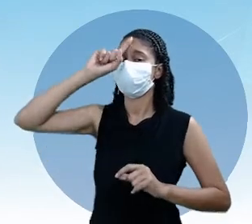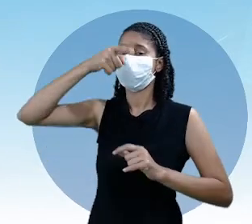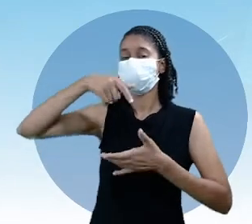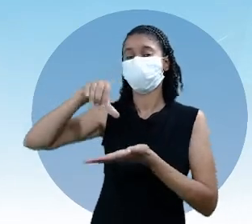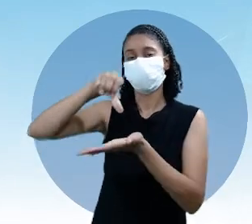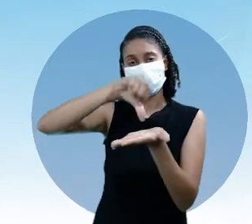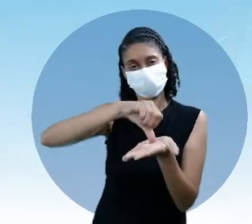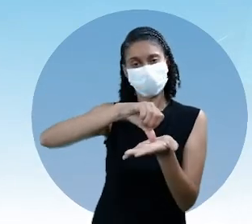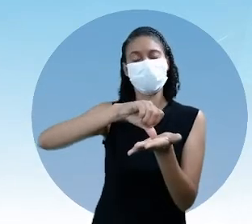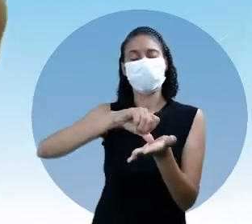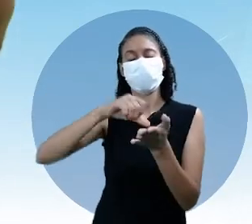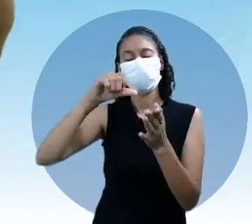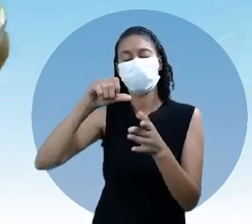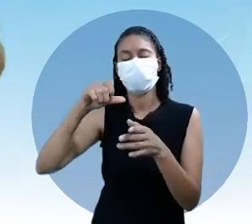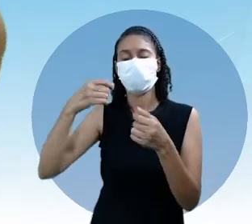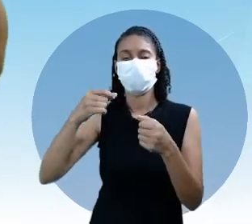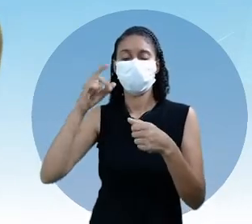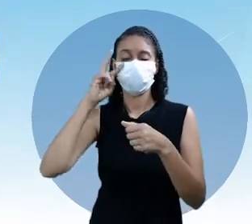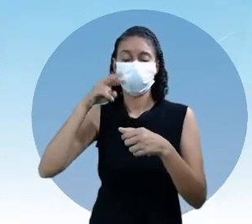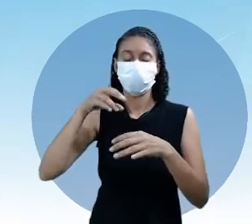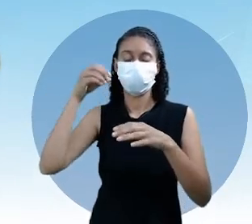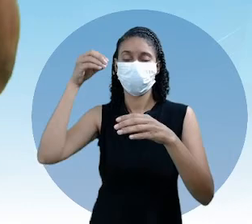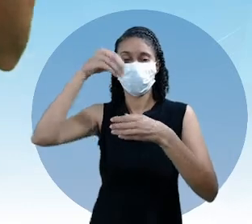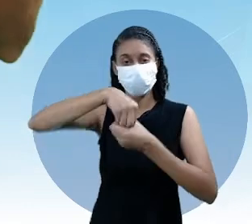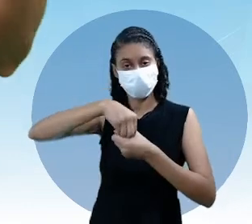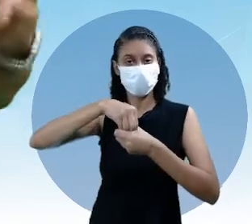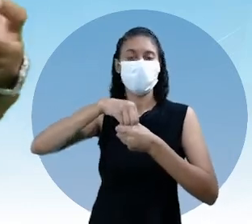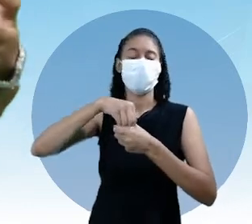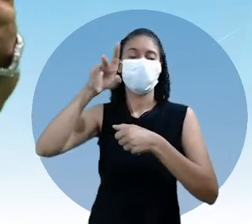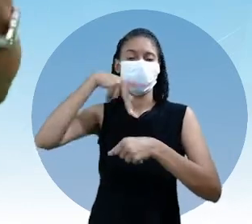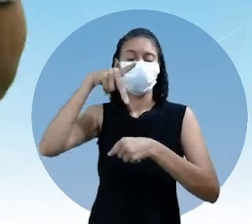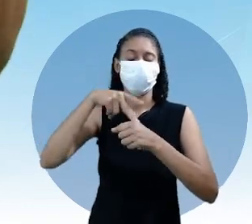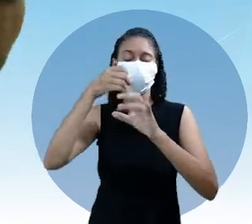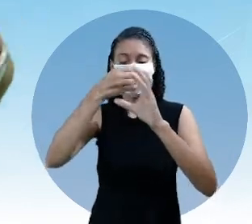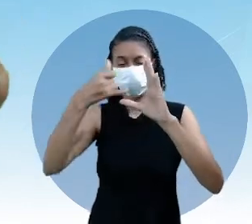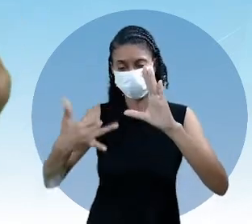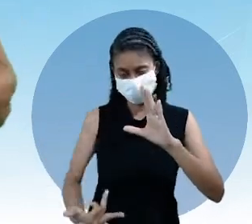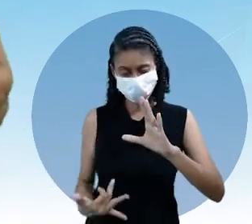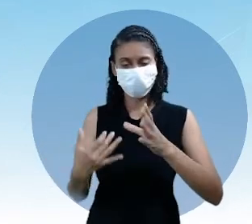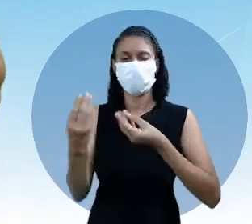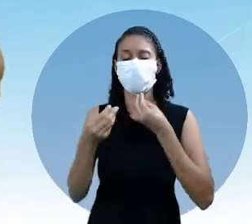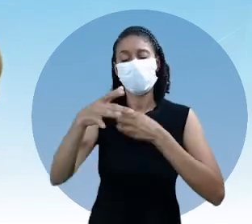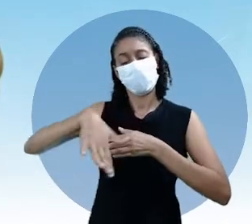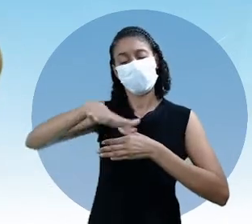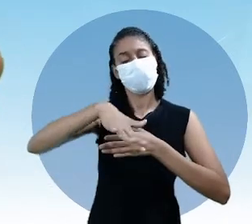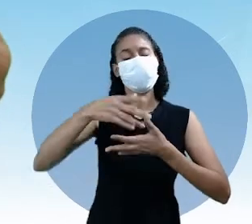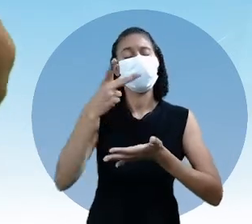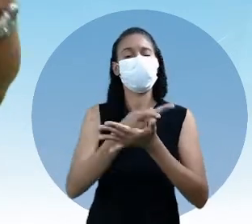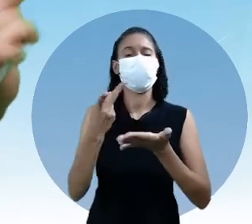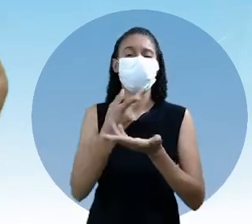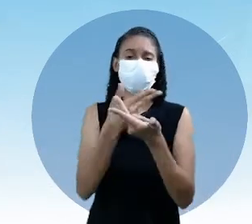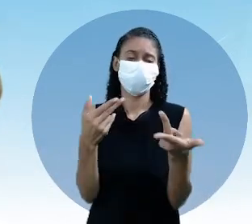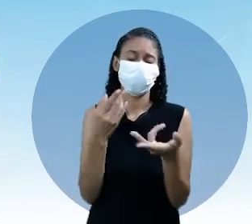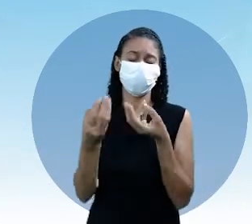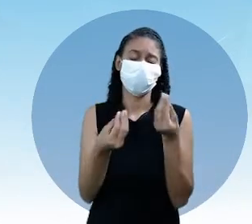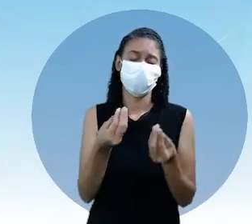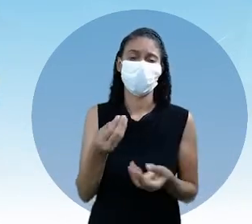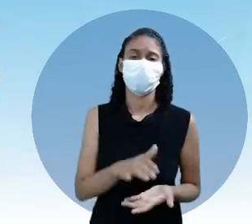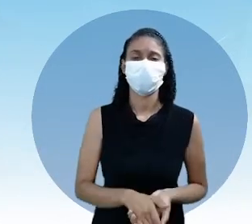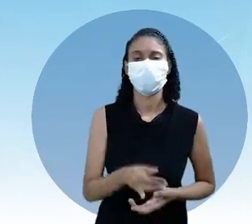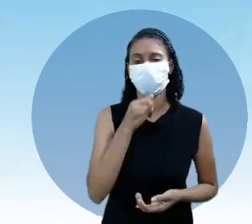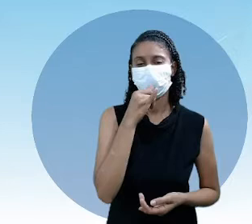das especificidades internas, né, da história específica daquela região. Como foi o caso, por exemplo,